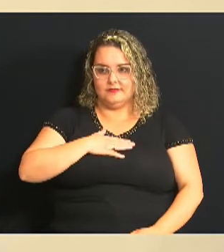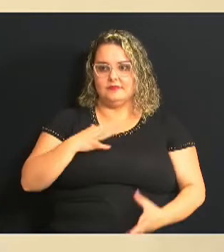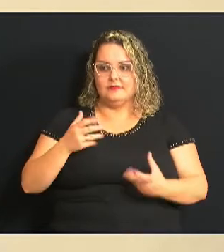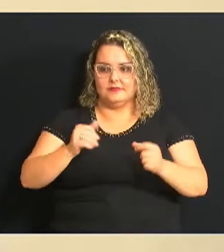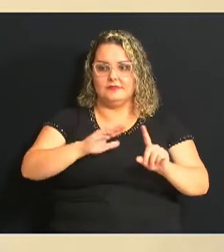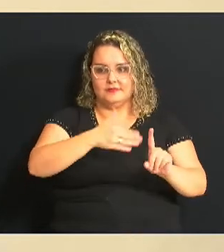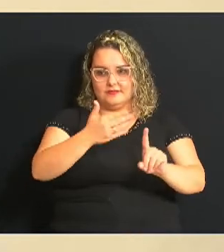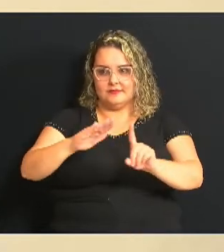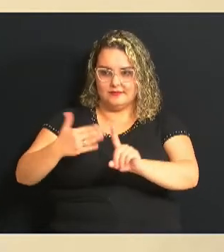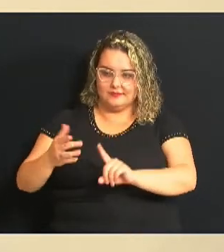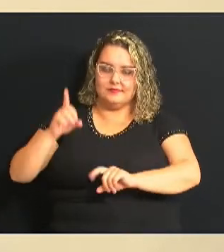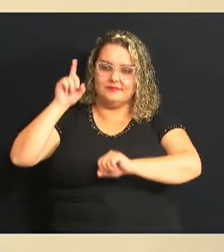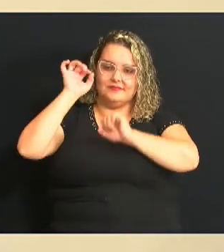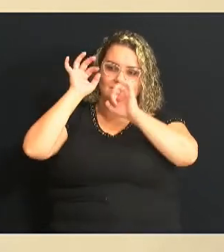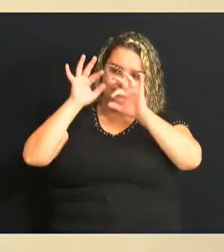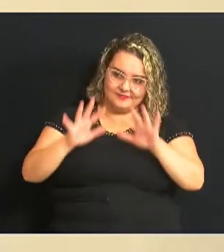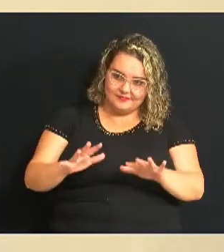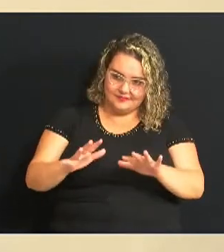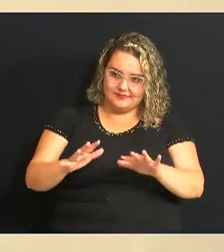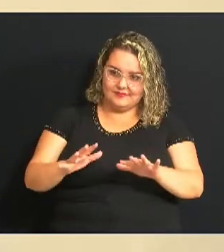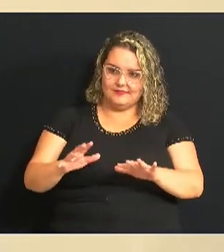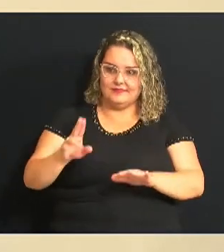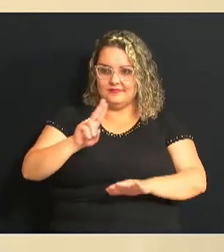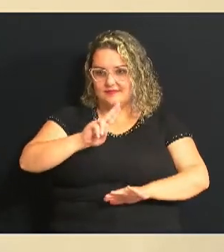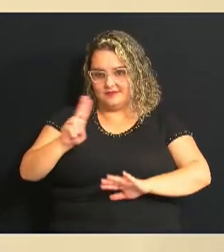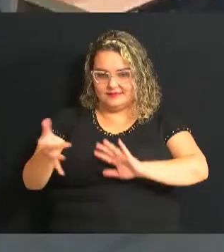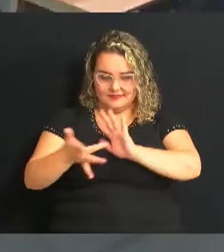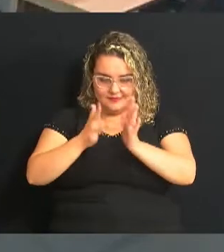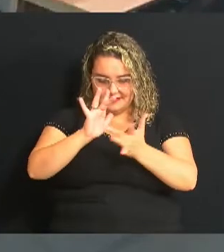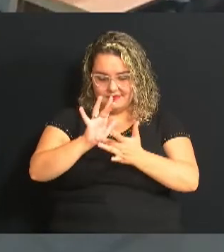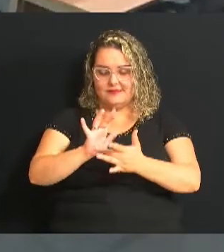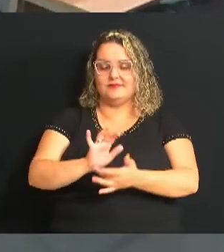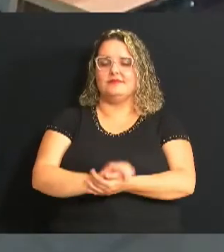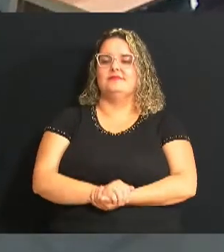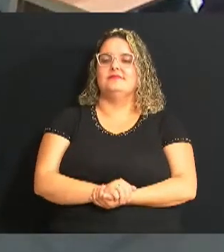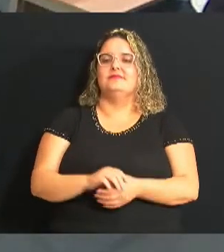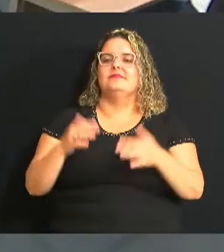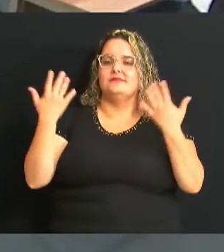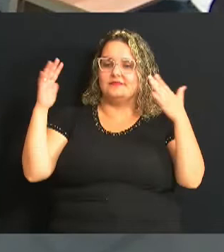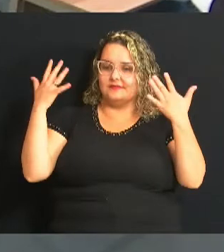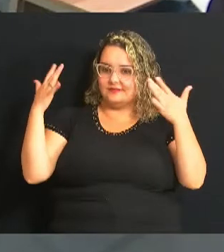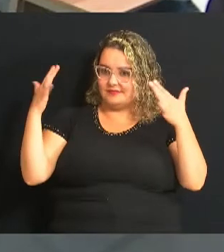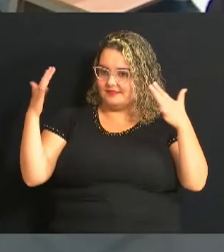homenageados. Deus abençoe em nome de Jesus.